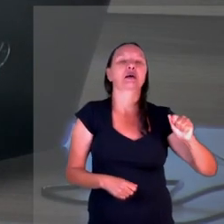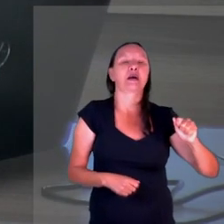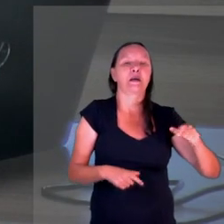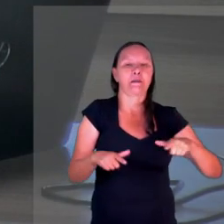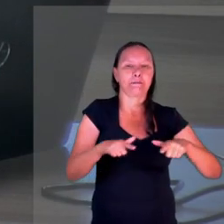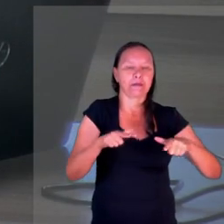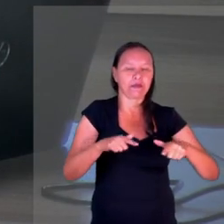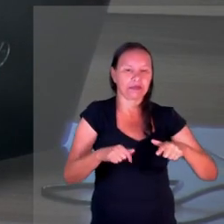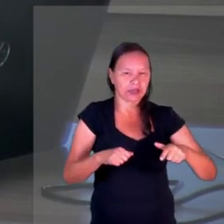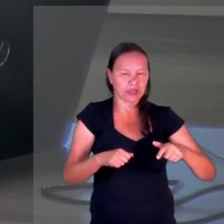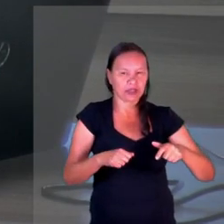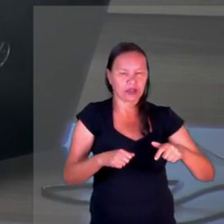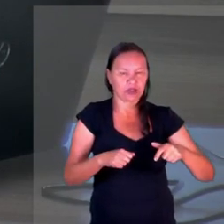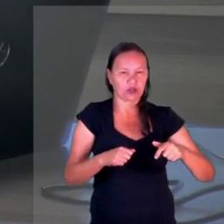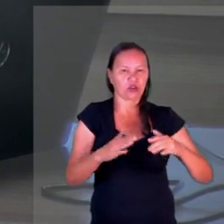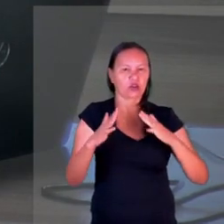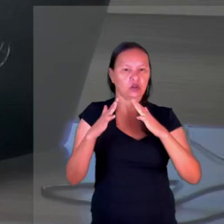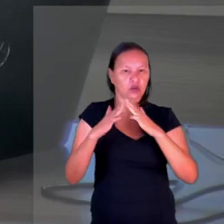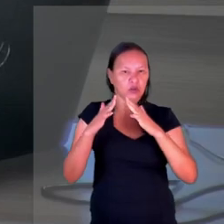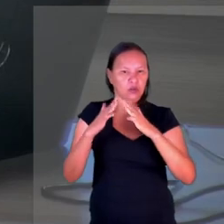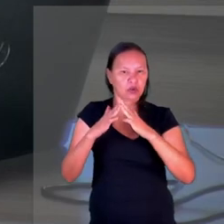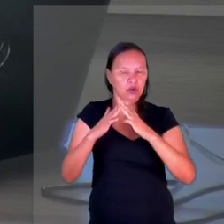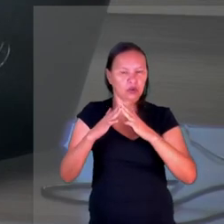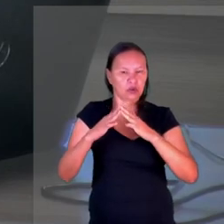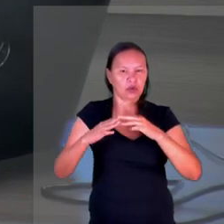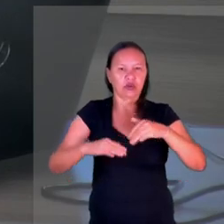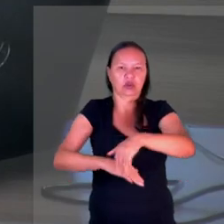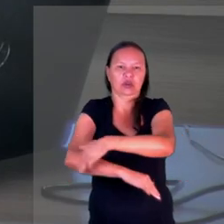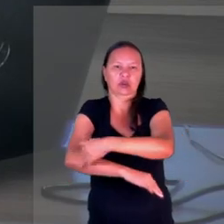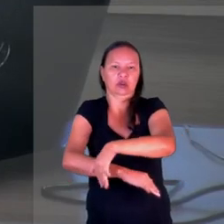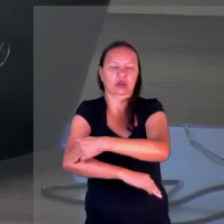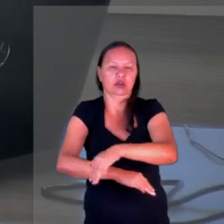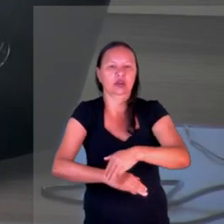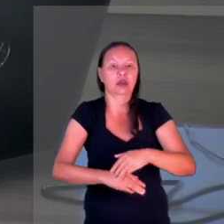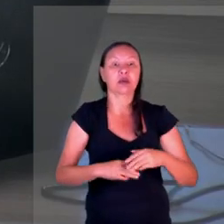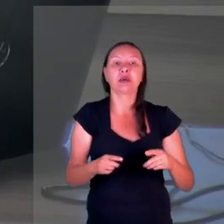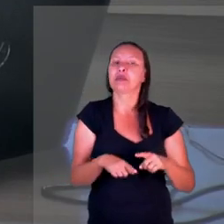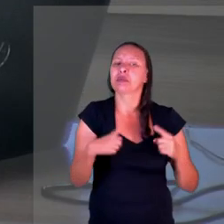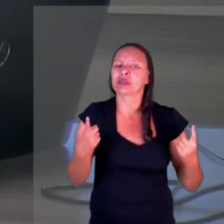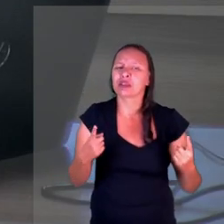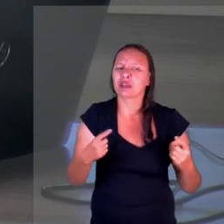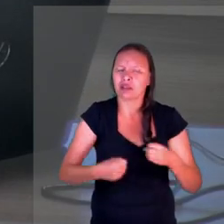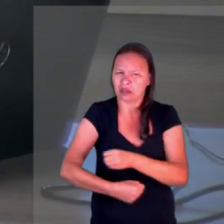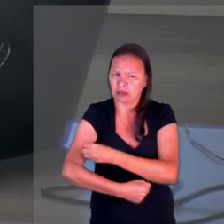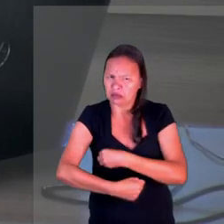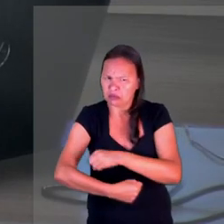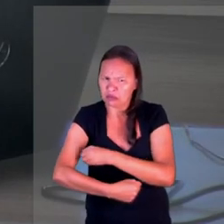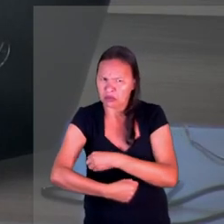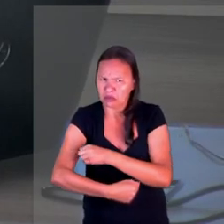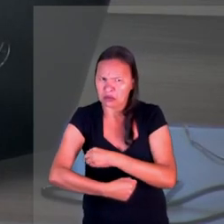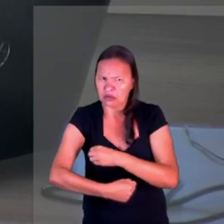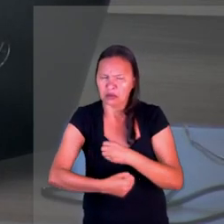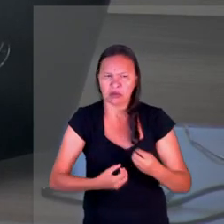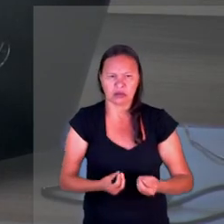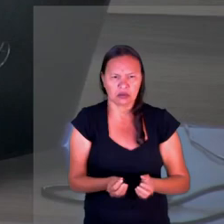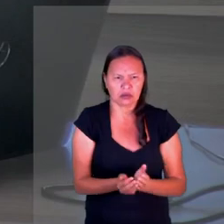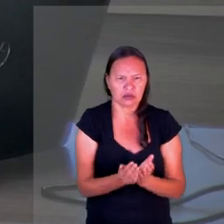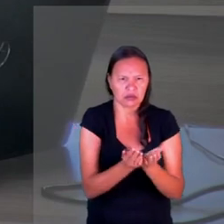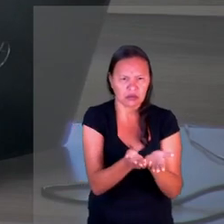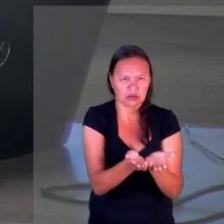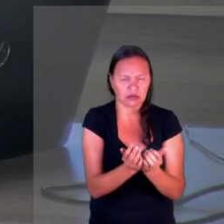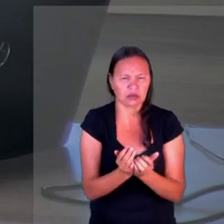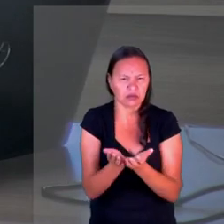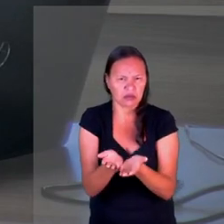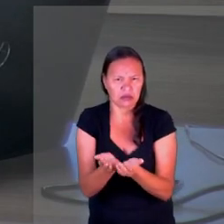TST Ela ela diz Para que serve essas cozinhas solidárias né Essas cozinhas além de entregarem alimentos